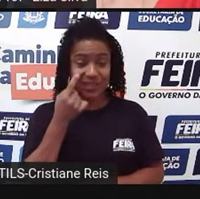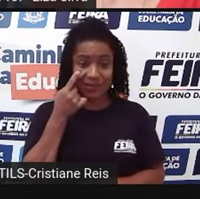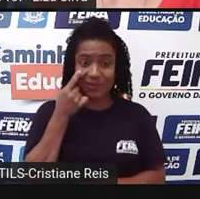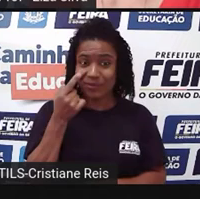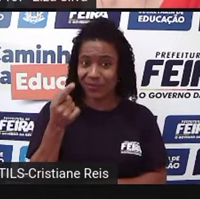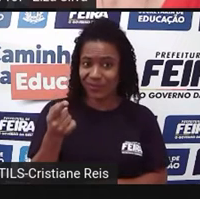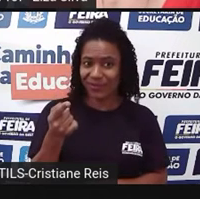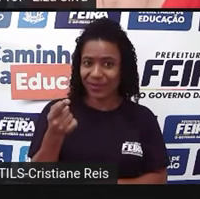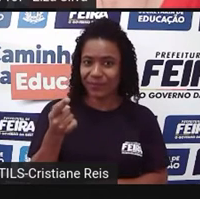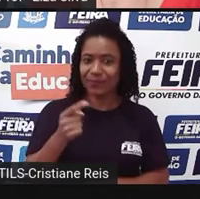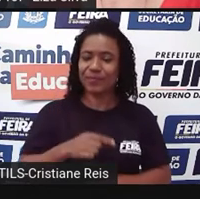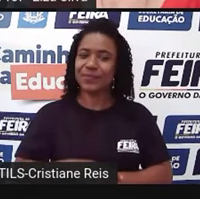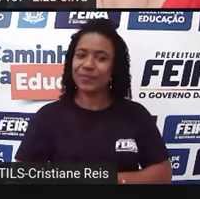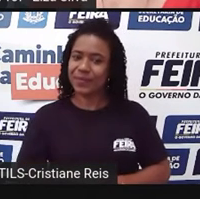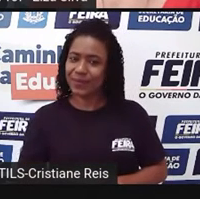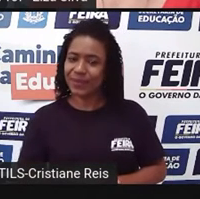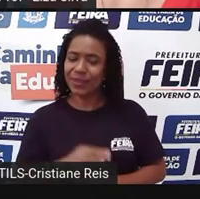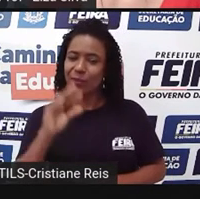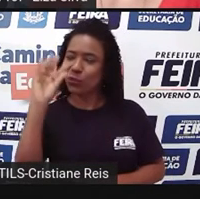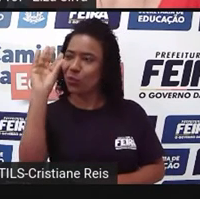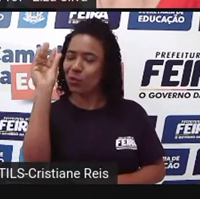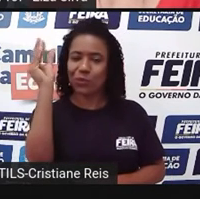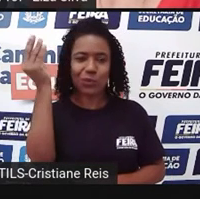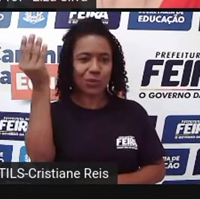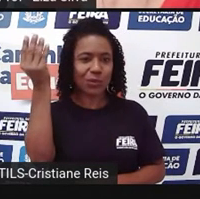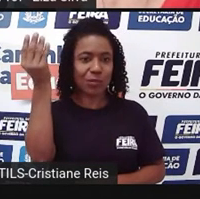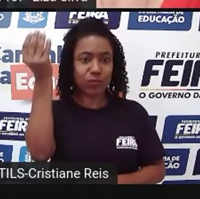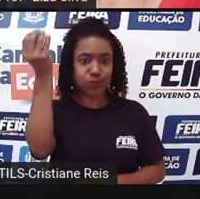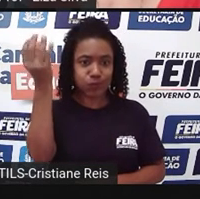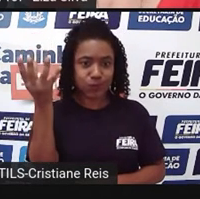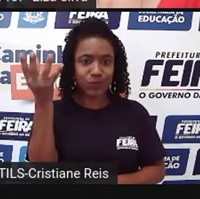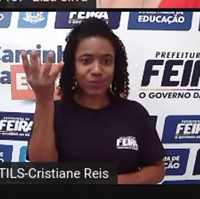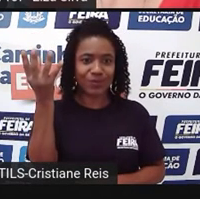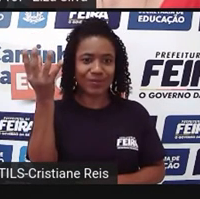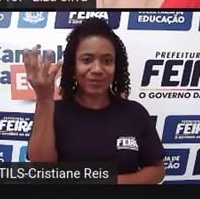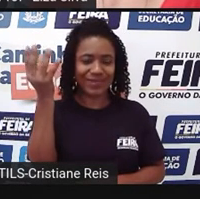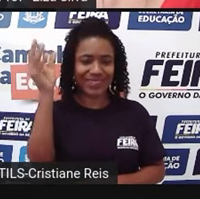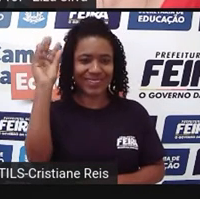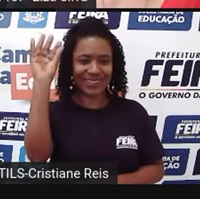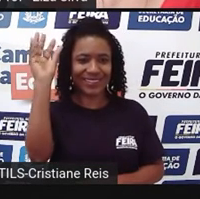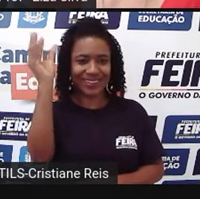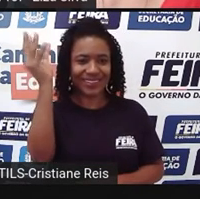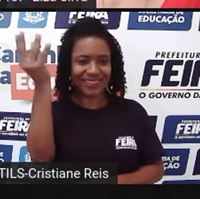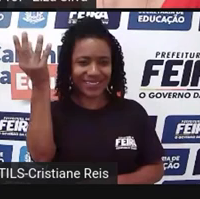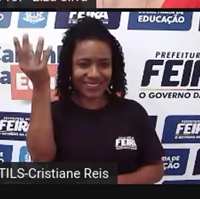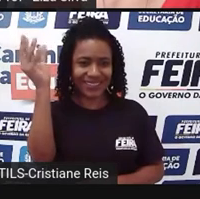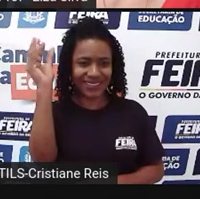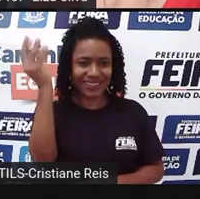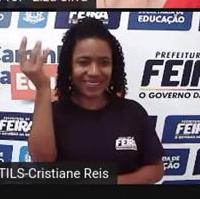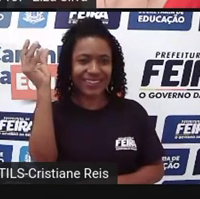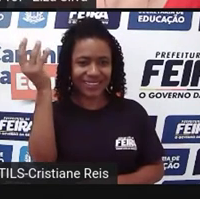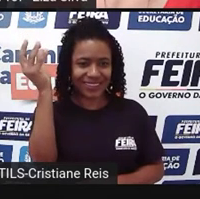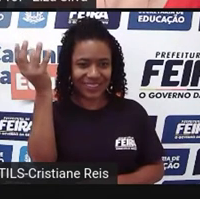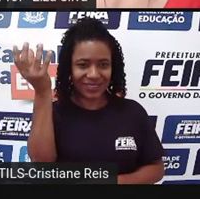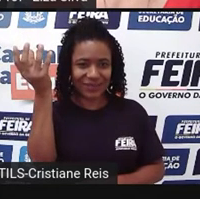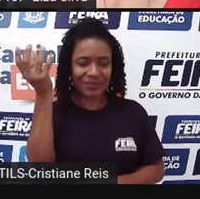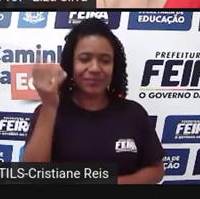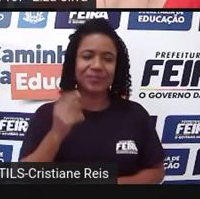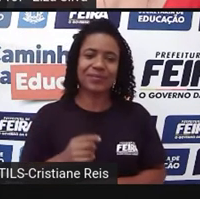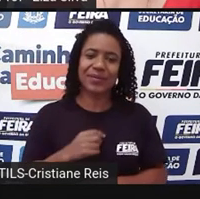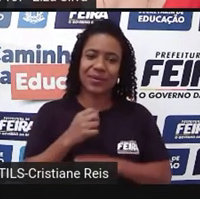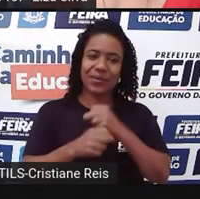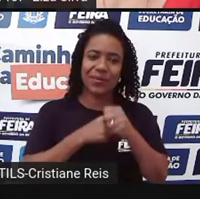as lâmpadas incandescentes que foram inventadas e 1880 se